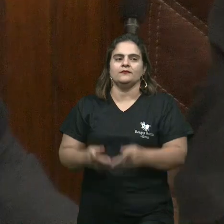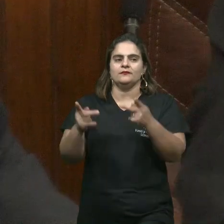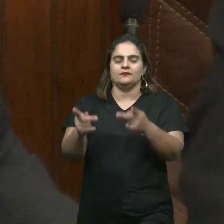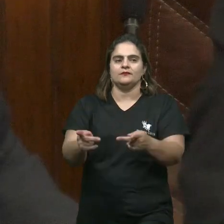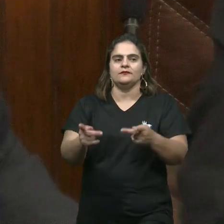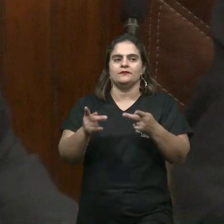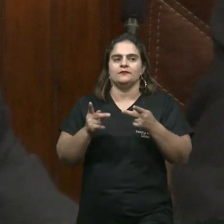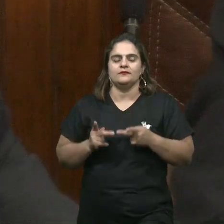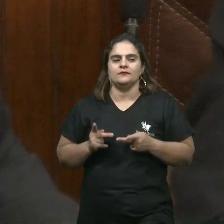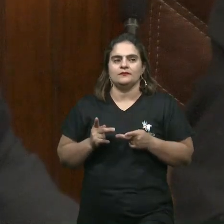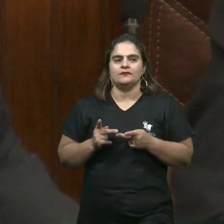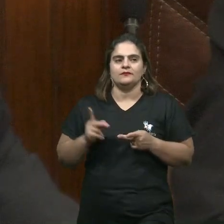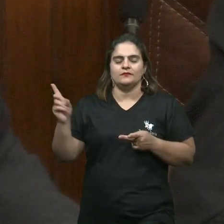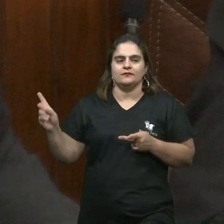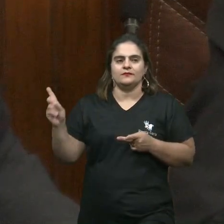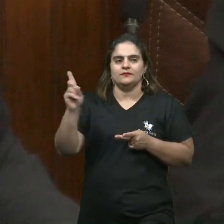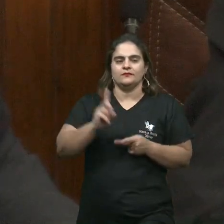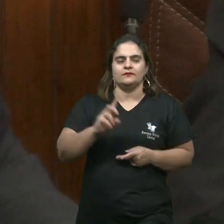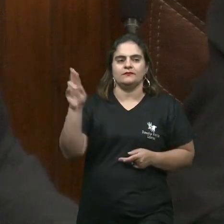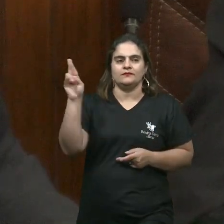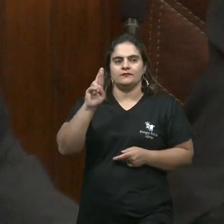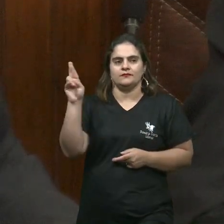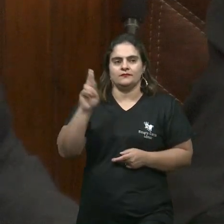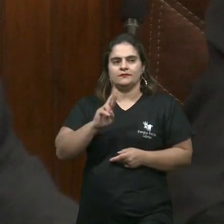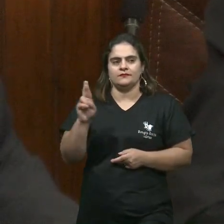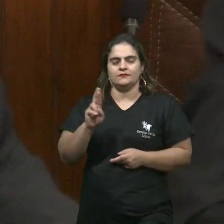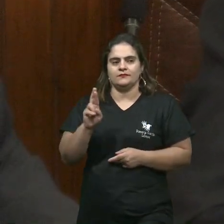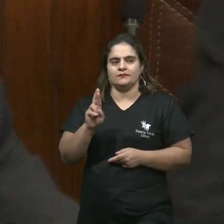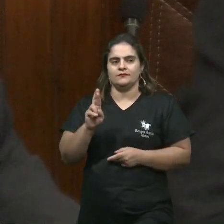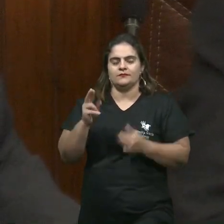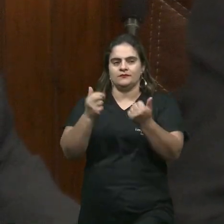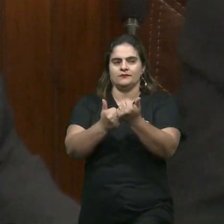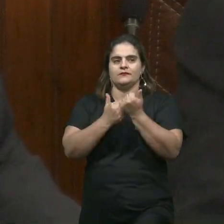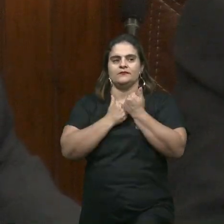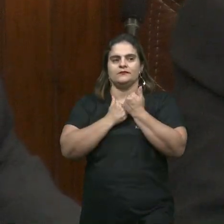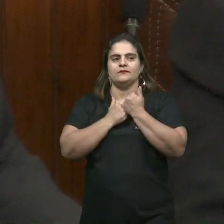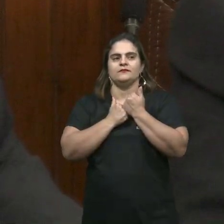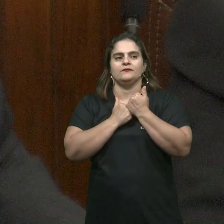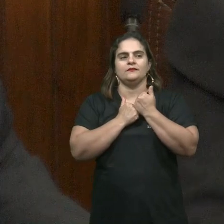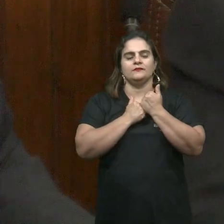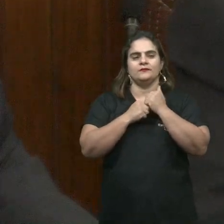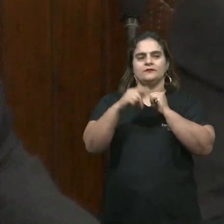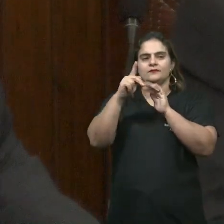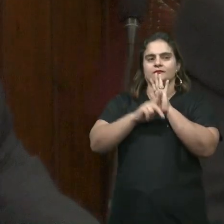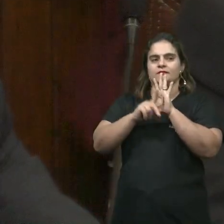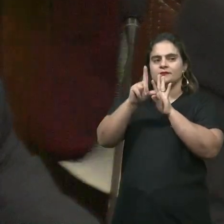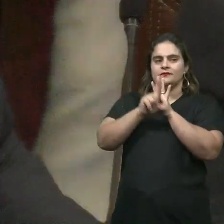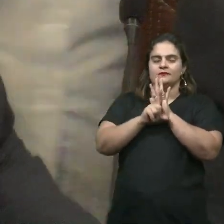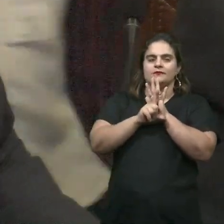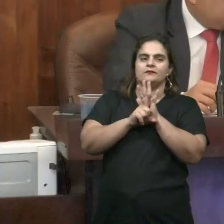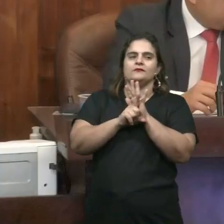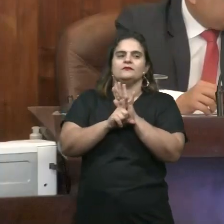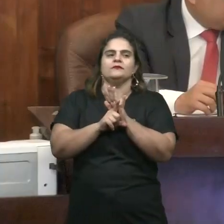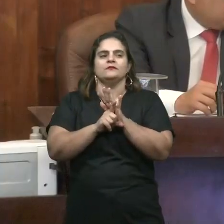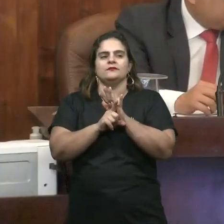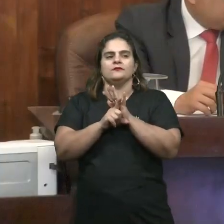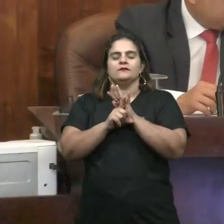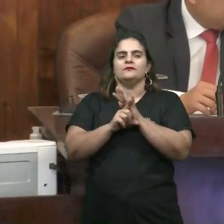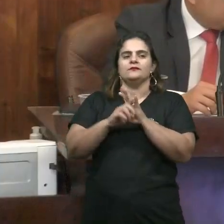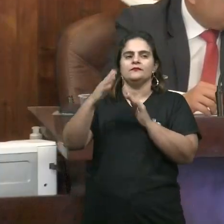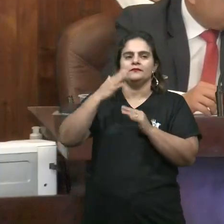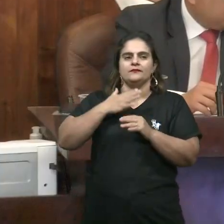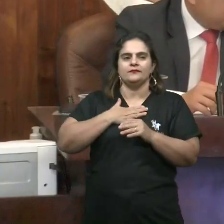Convido o primeiro-vice-presidente dessa casa, o vereador Rogerinho, para que assuma a condição dos nossos trabalhos, tendo em vista que o próximo projeto é de nossa